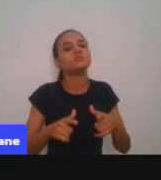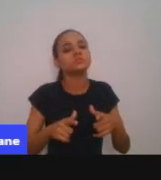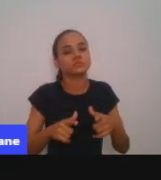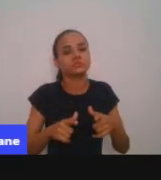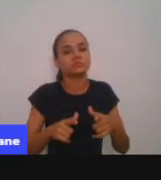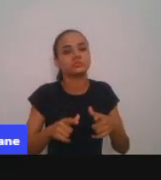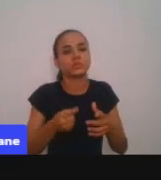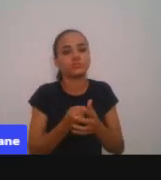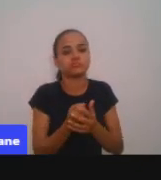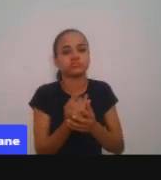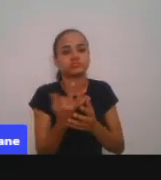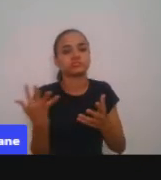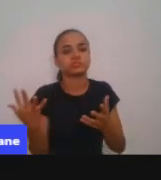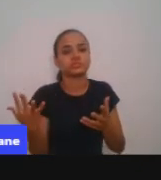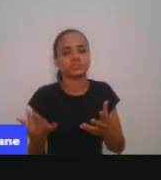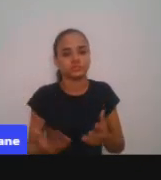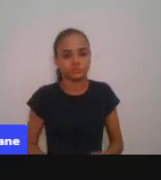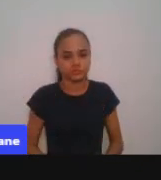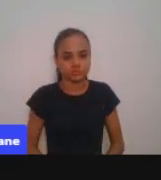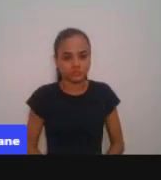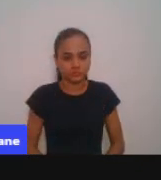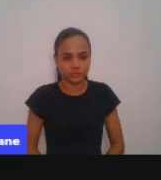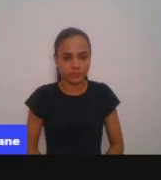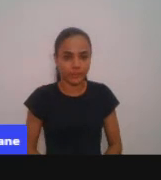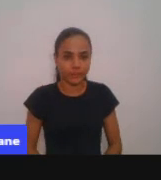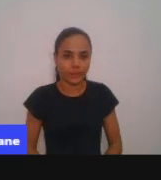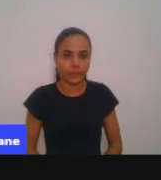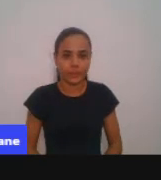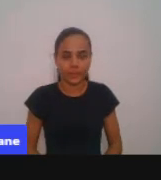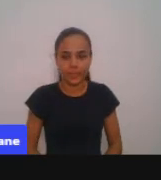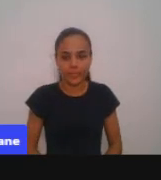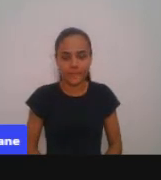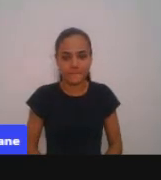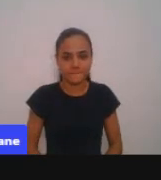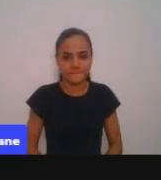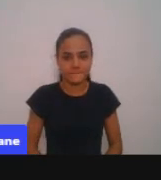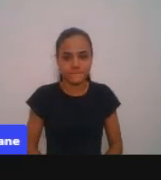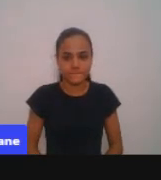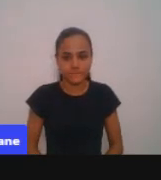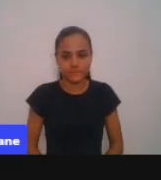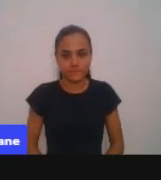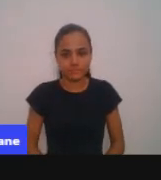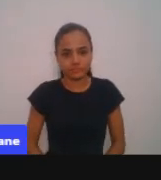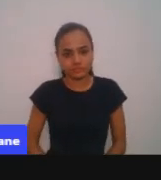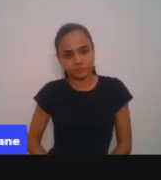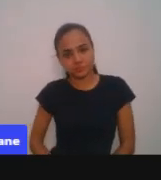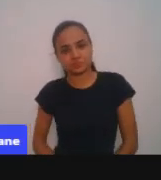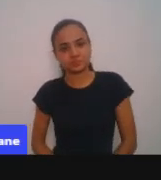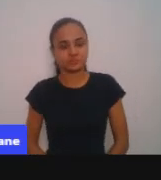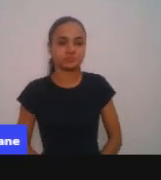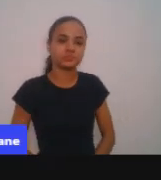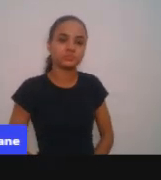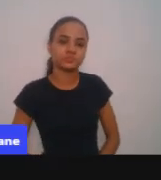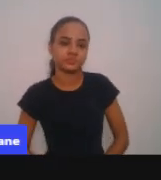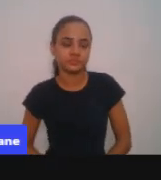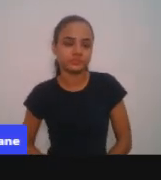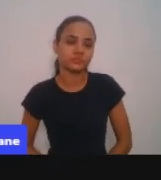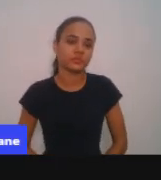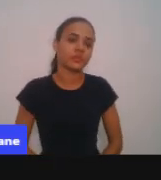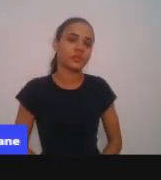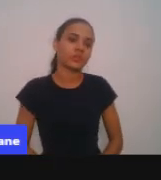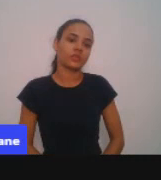estou com cara... Está com cara de quem quer falar. É só para a gente lembrar, então, que a